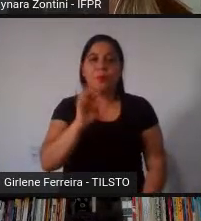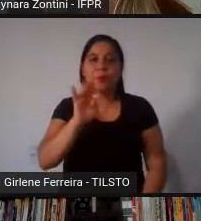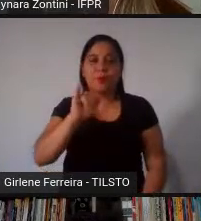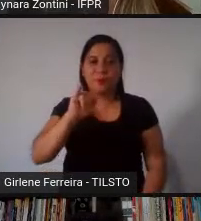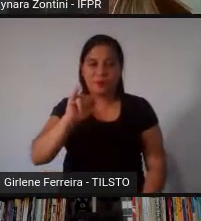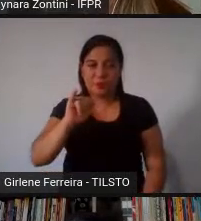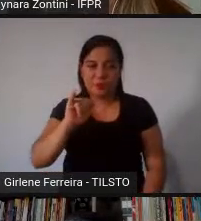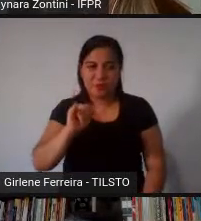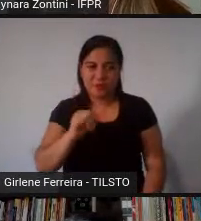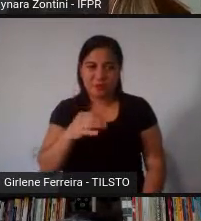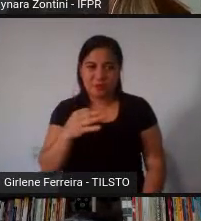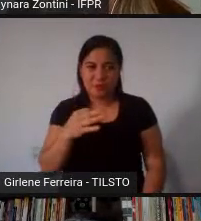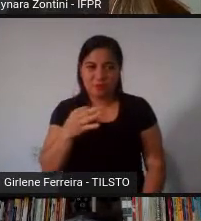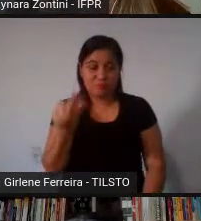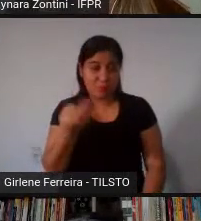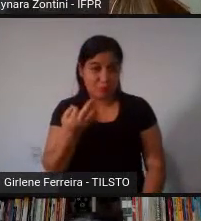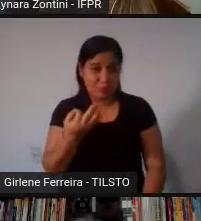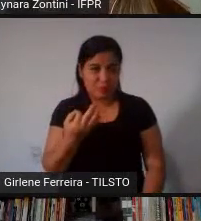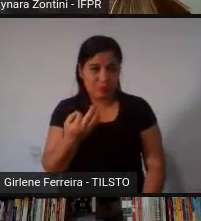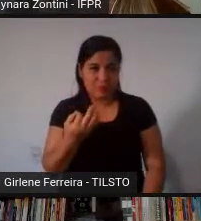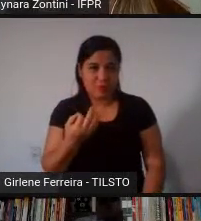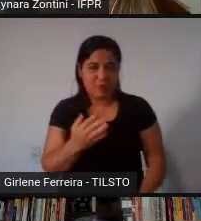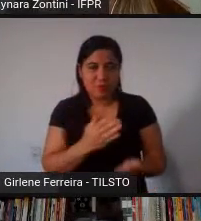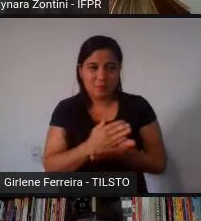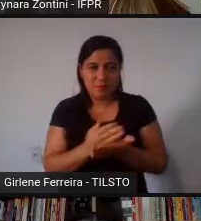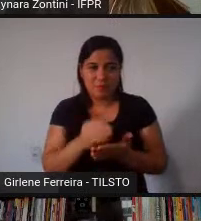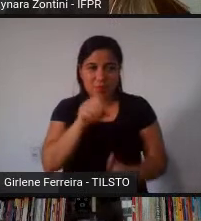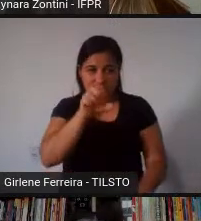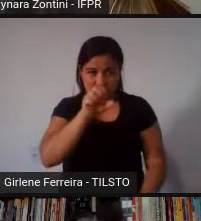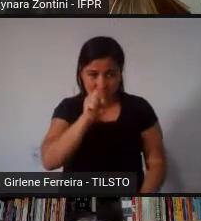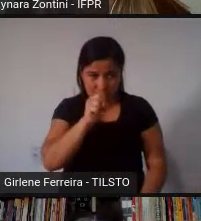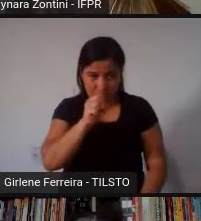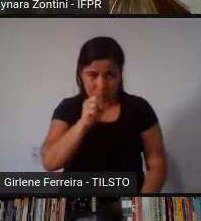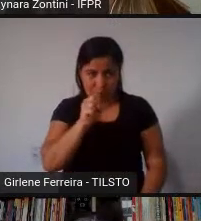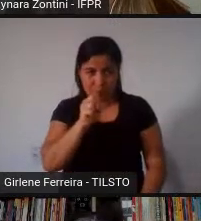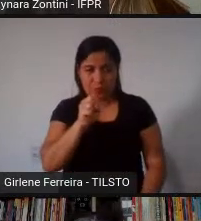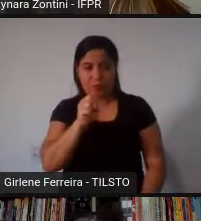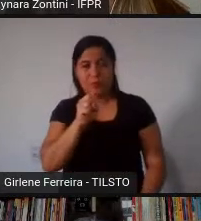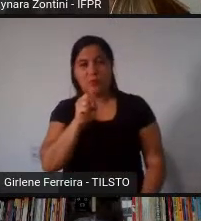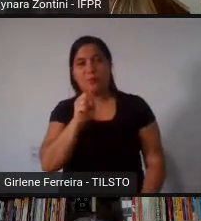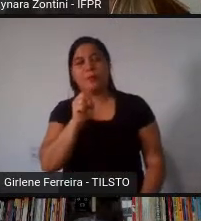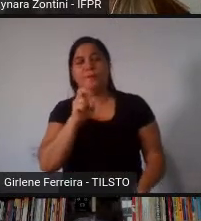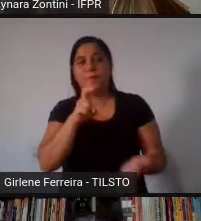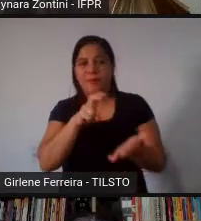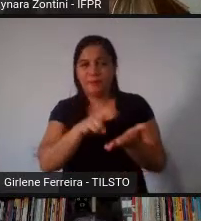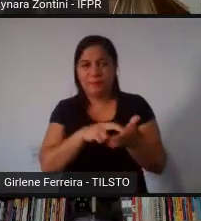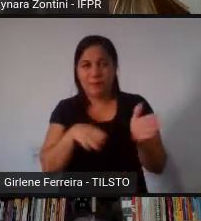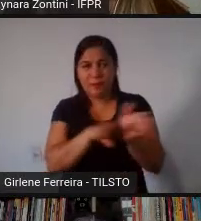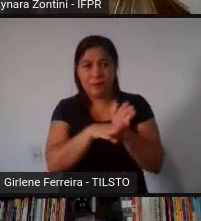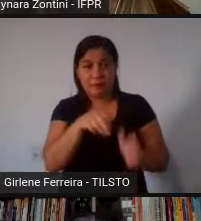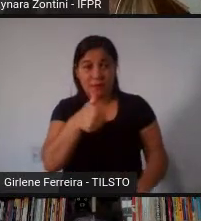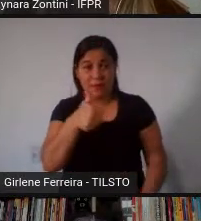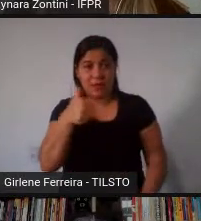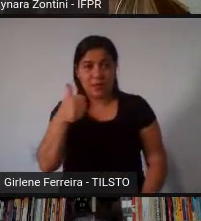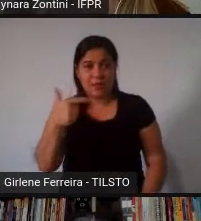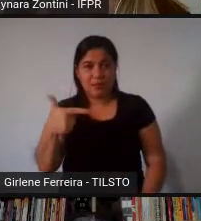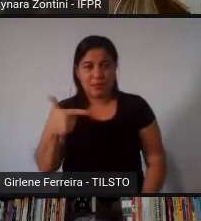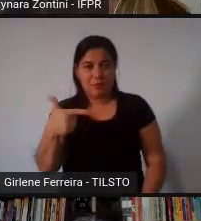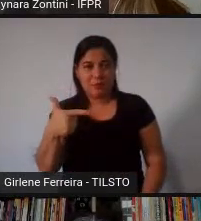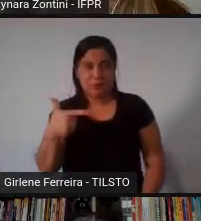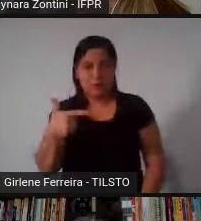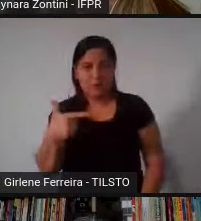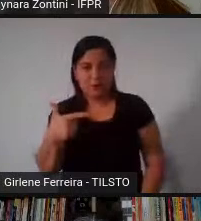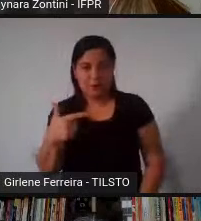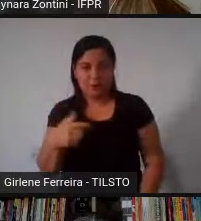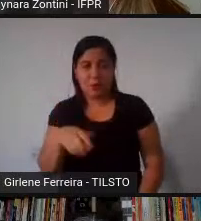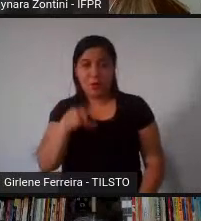é das 8 da manhã até as 12, ou seja, seriam 4 horas, cada aula dura 2 horas, e eu acho muito bom, né? Então, por exemplo, se